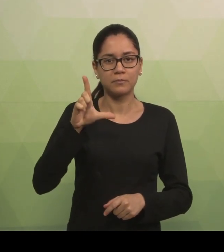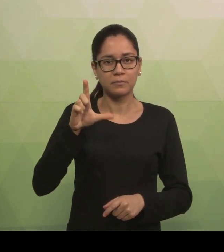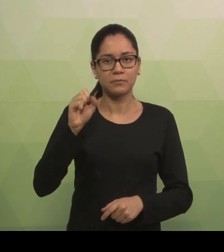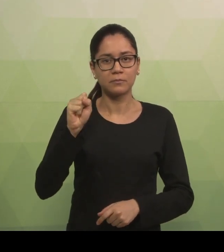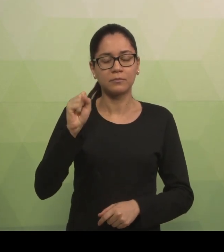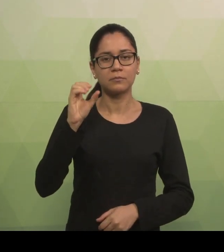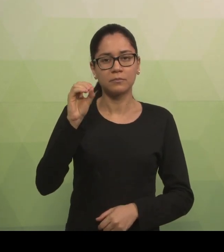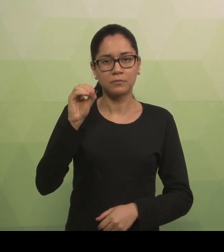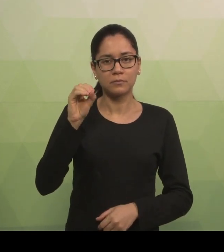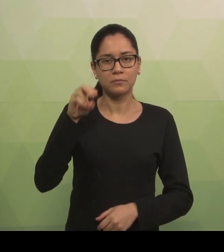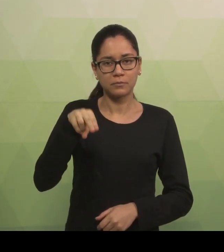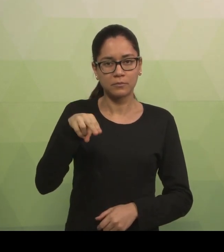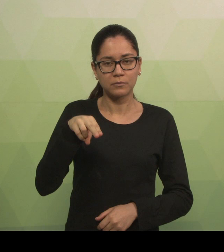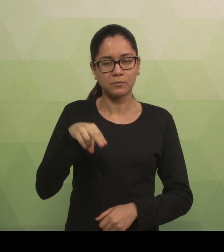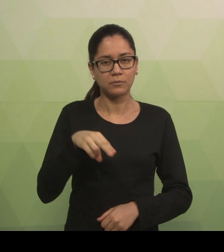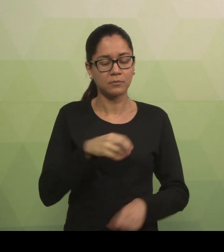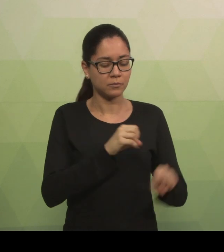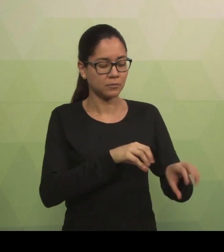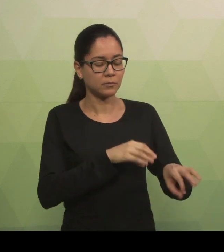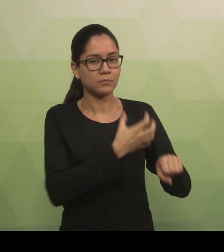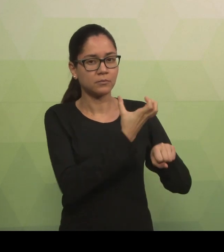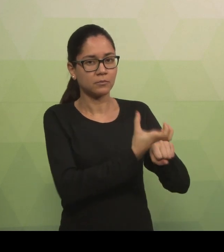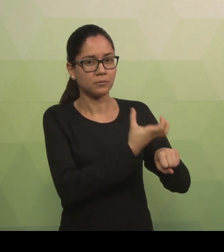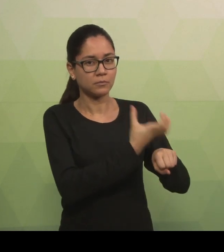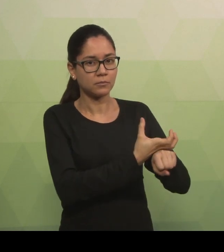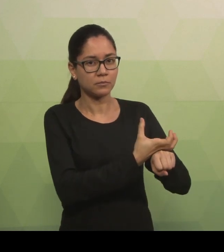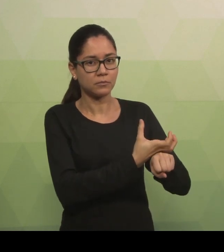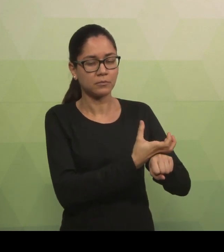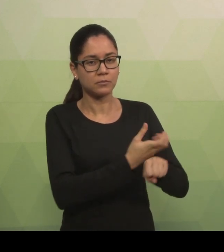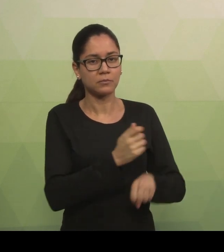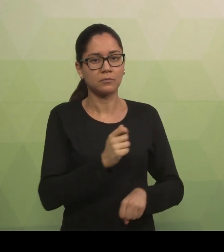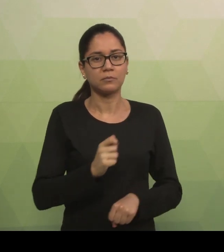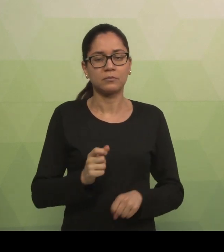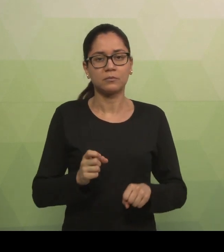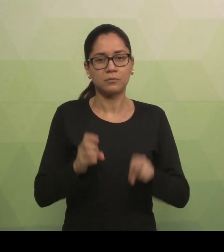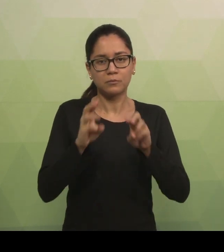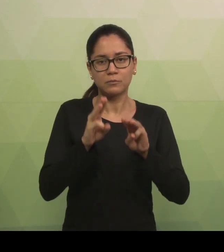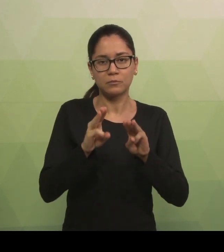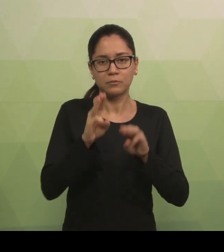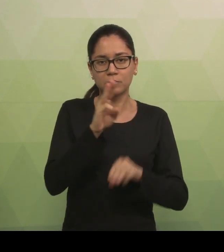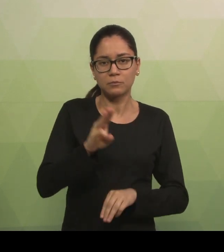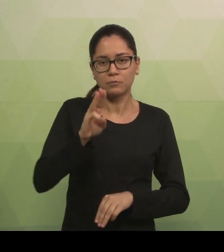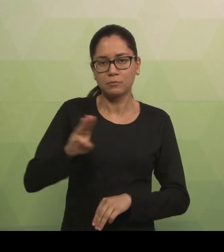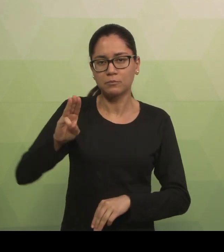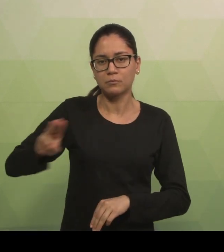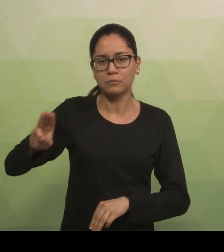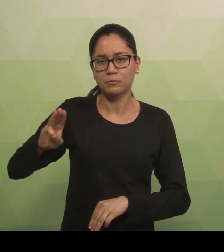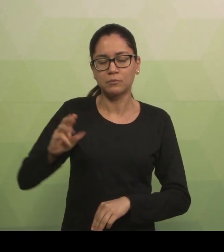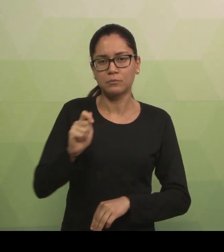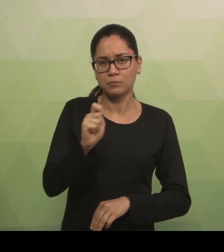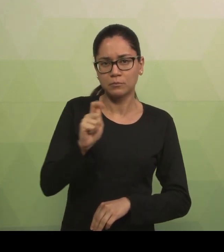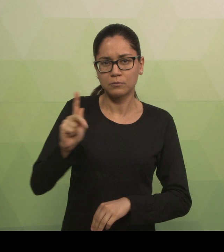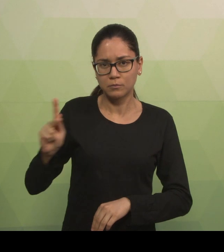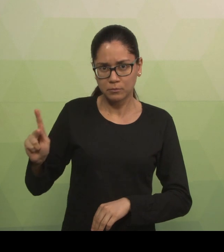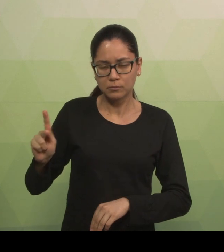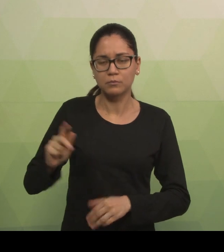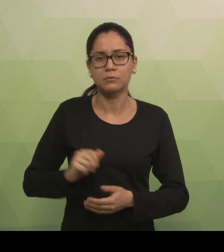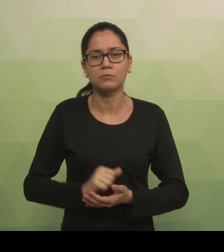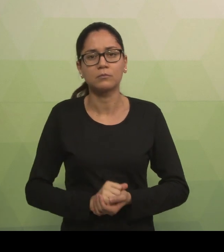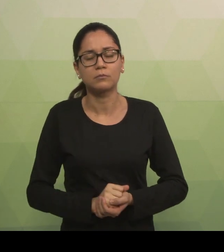disciplina Aplicativos para o Web. Peço que em nossas aulas vocês estejam munidos de papel e caneta, para quando surgir alguma